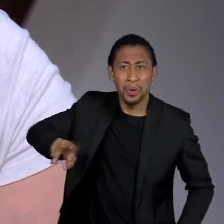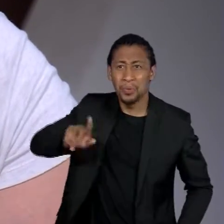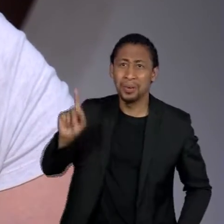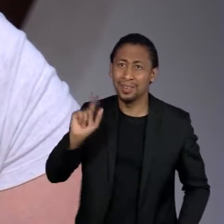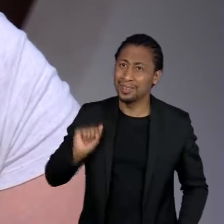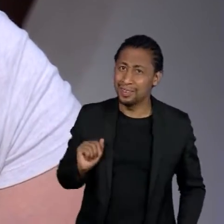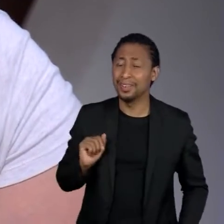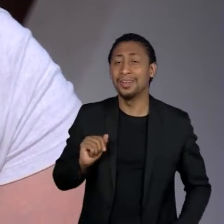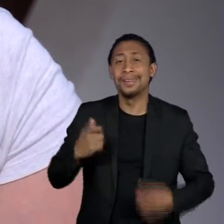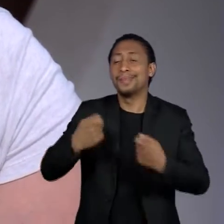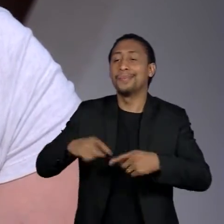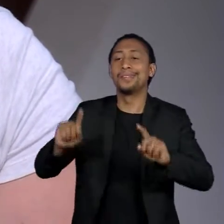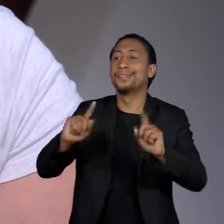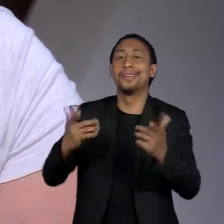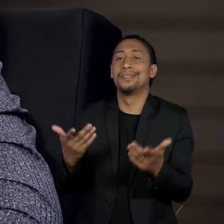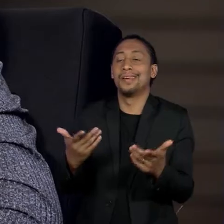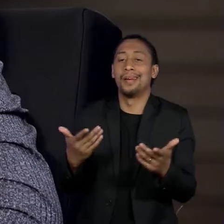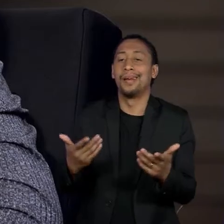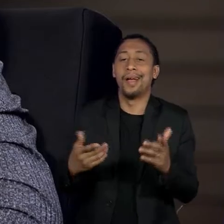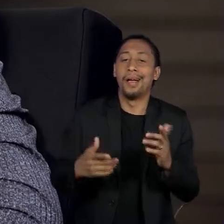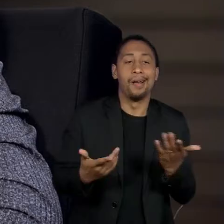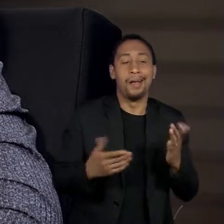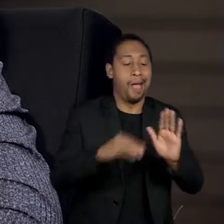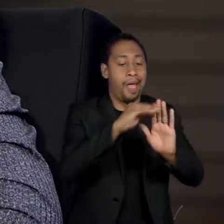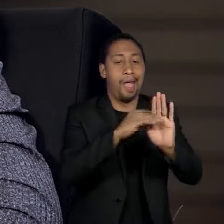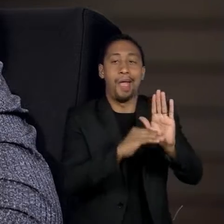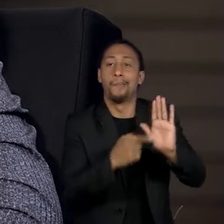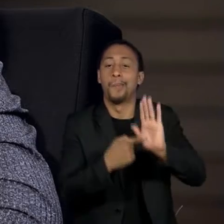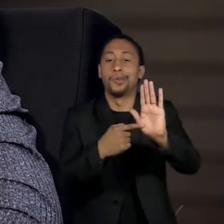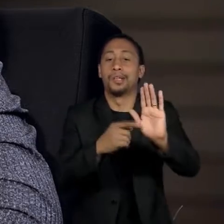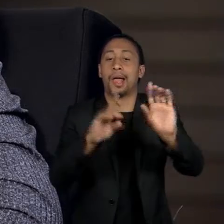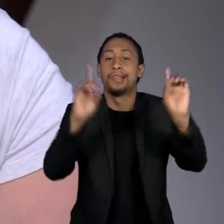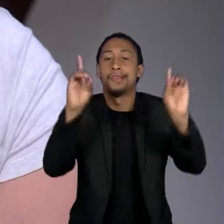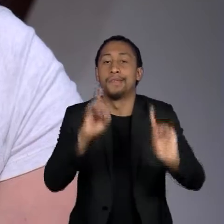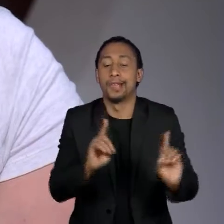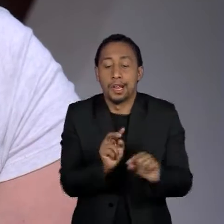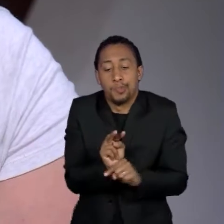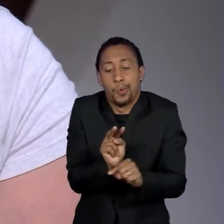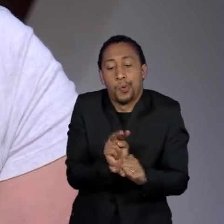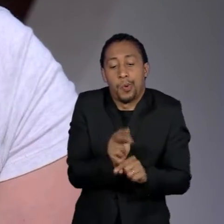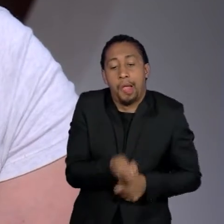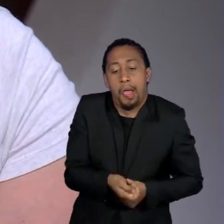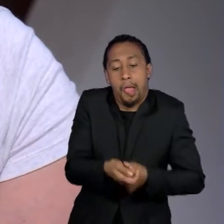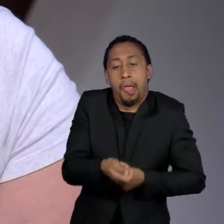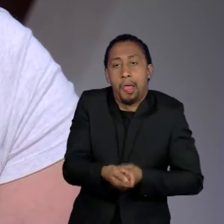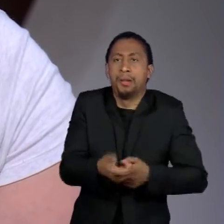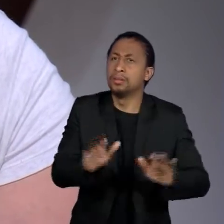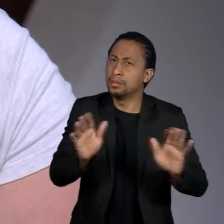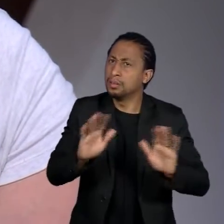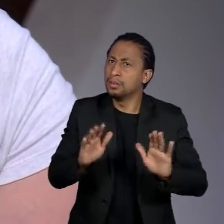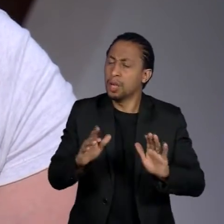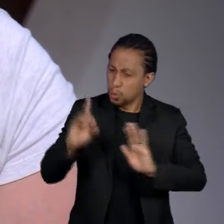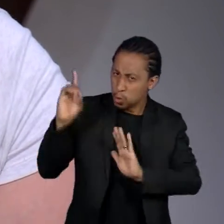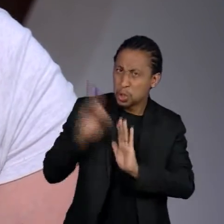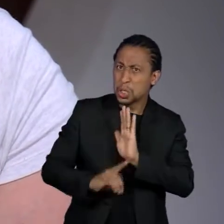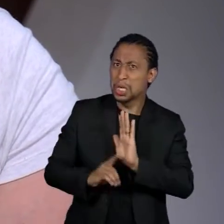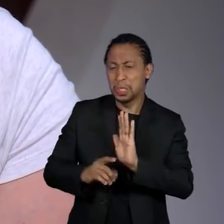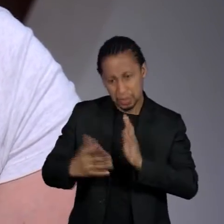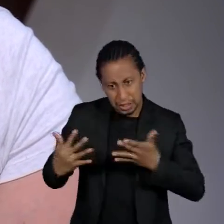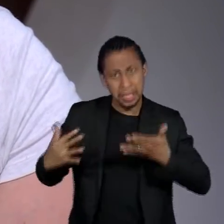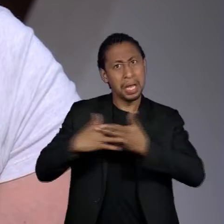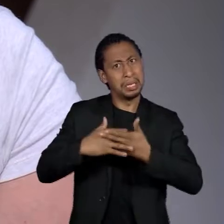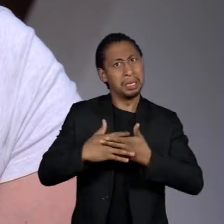ação afirmativa do Estado. Você não precisa de uma proteção para os seus direitos básicos para você exercer